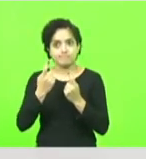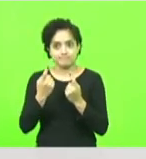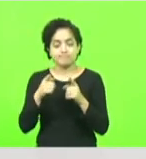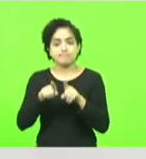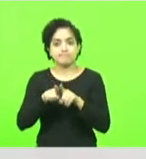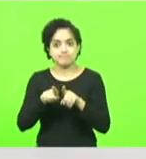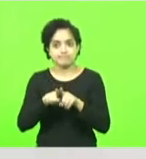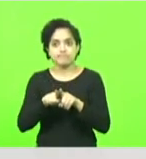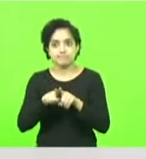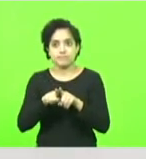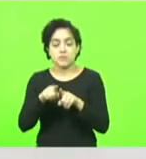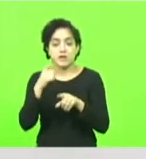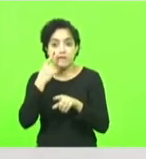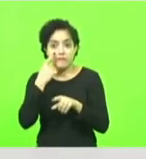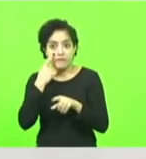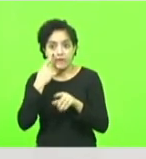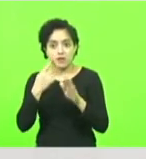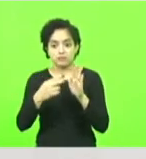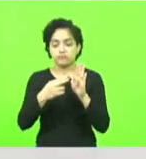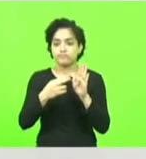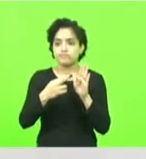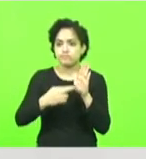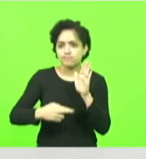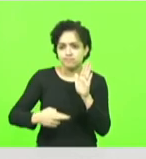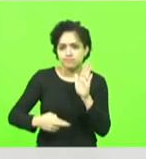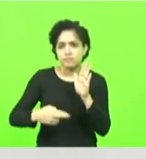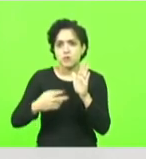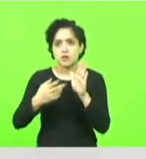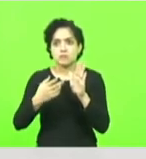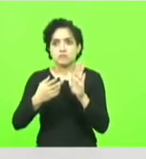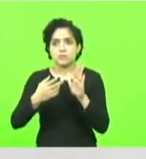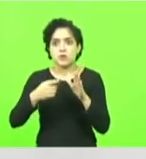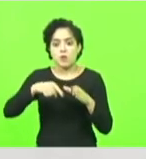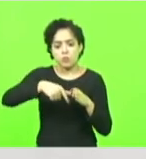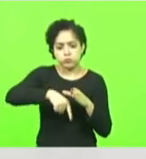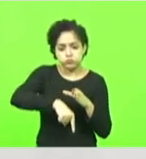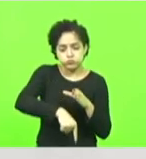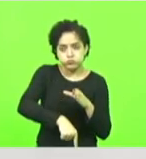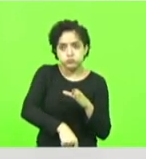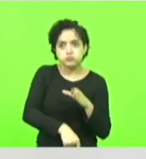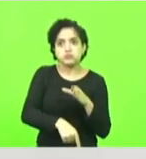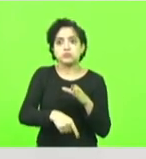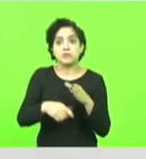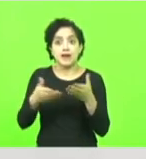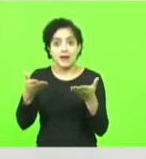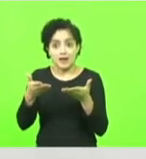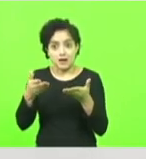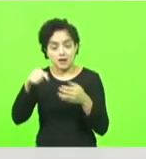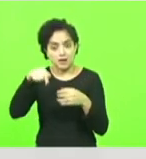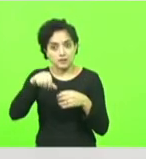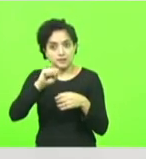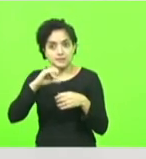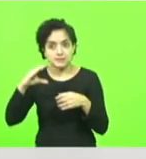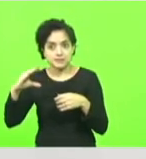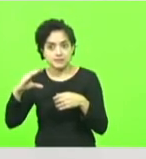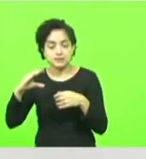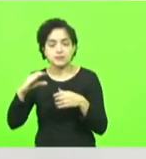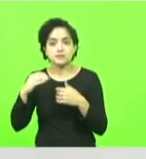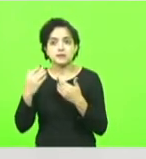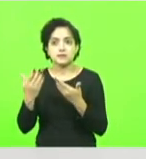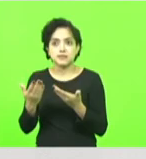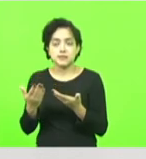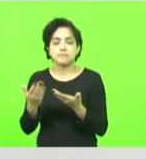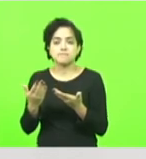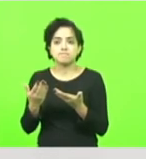pegarem o relatório da quantidade de poços que foram perfurados neste ano em Santa Catarina, nós